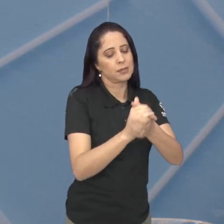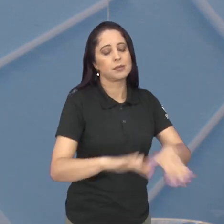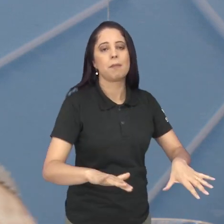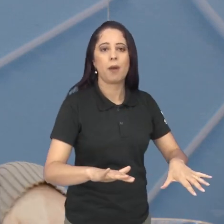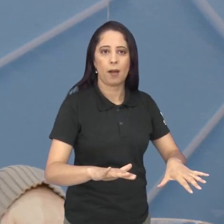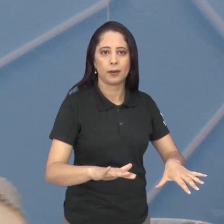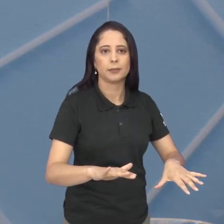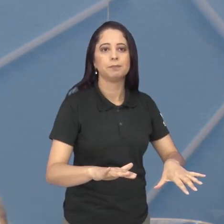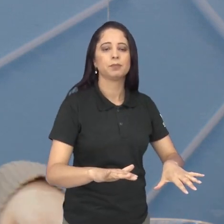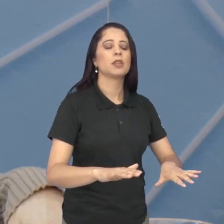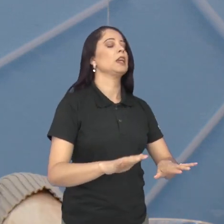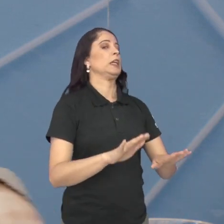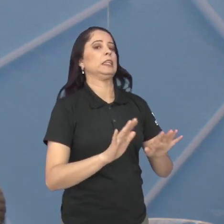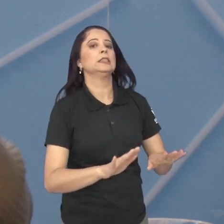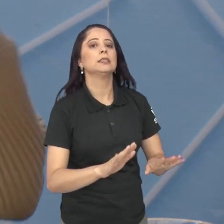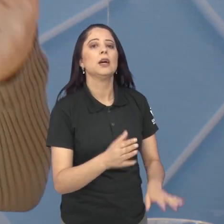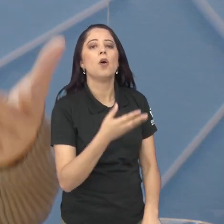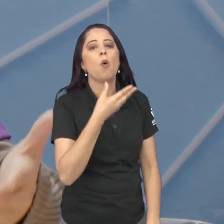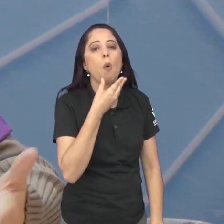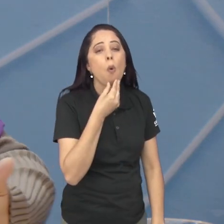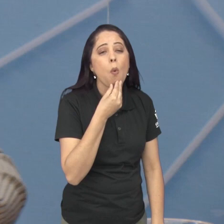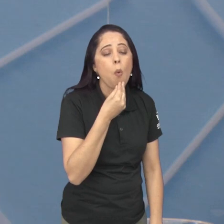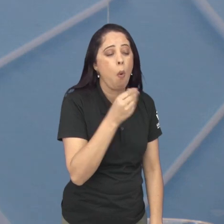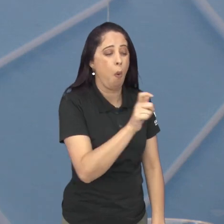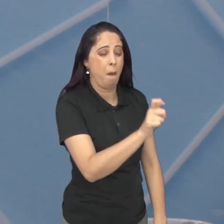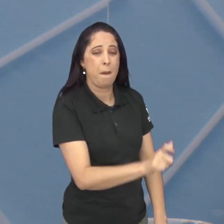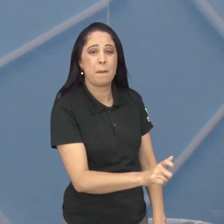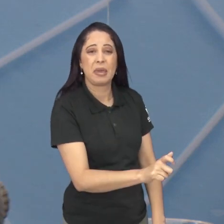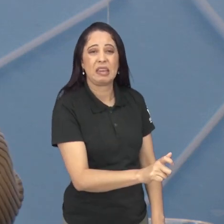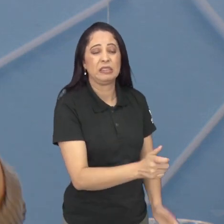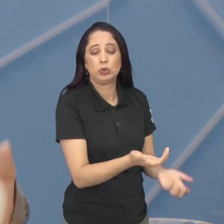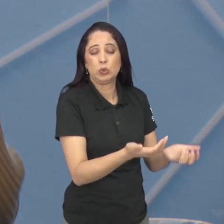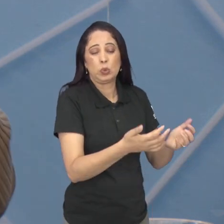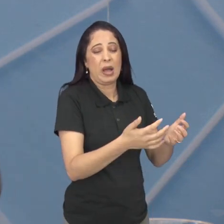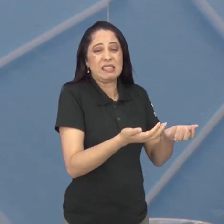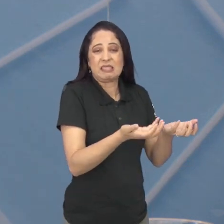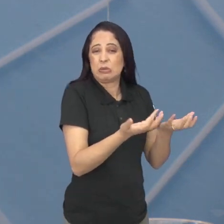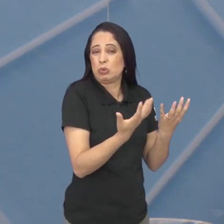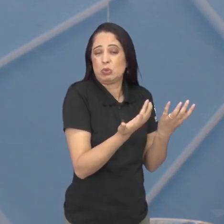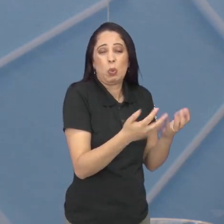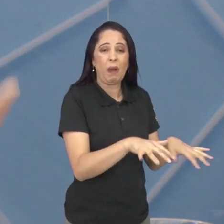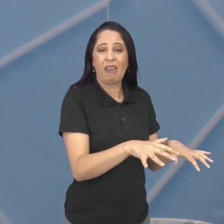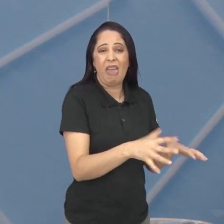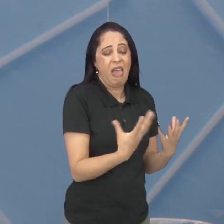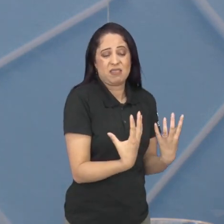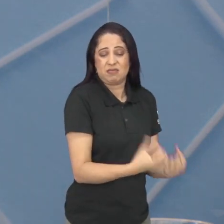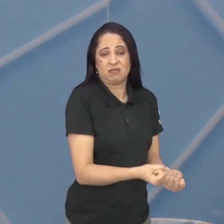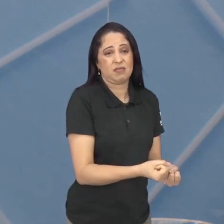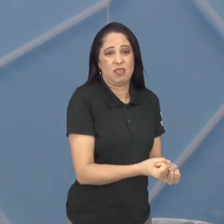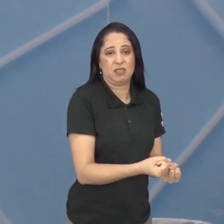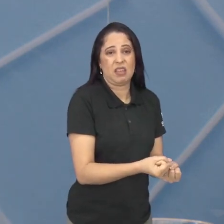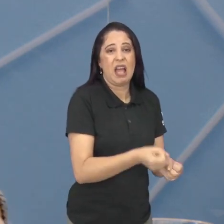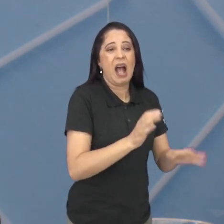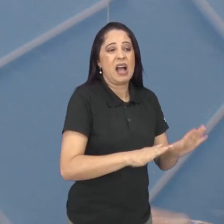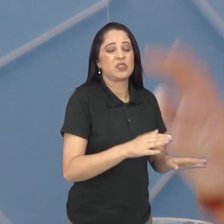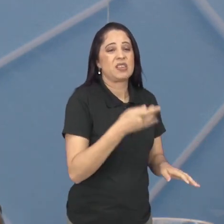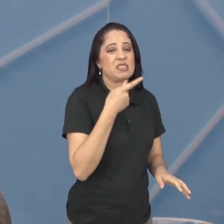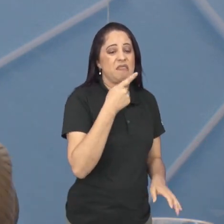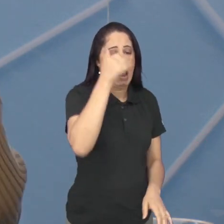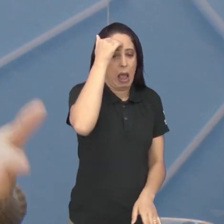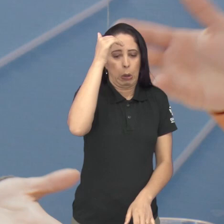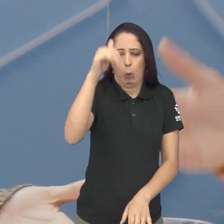muitas relações, muitos pais não aceitam, culpam a própria mulher, né, ou até se culpam e aí não sabem lidar com isso e acabam...